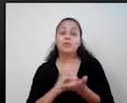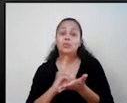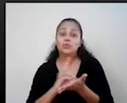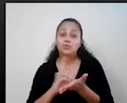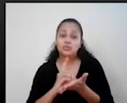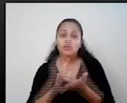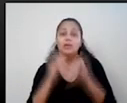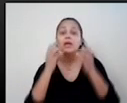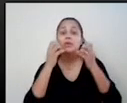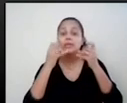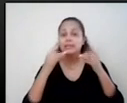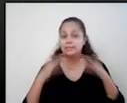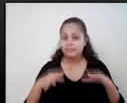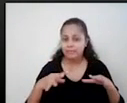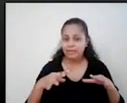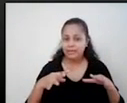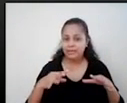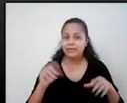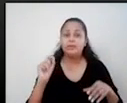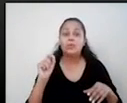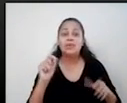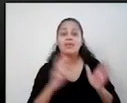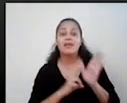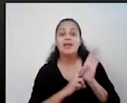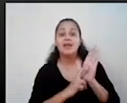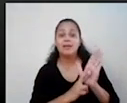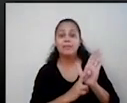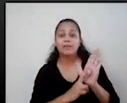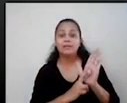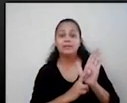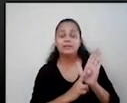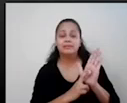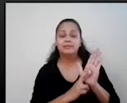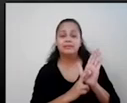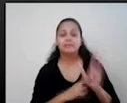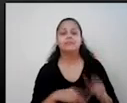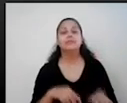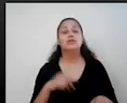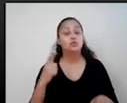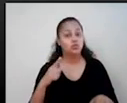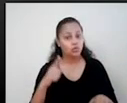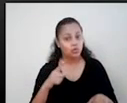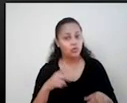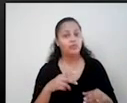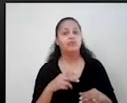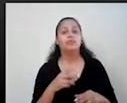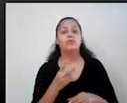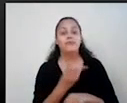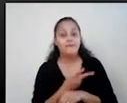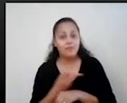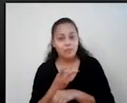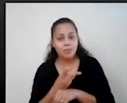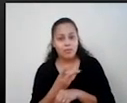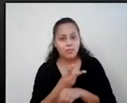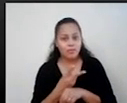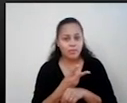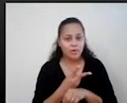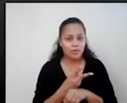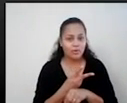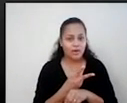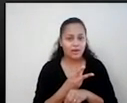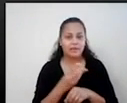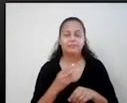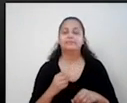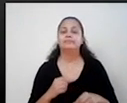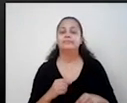qual ele explica o que cada um deles representa. Novamente, vamos procurar aí, como resultado de sua